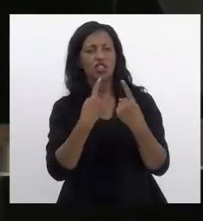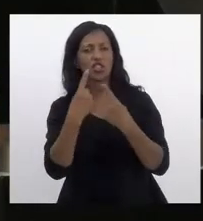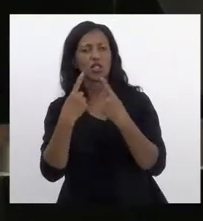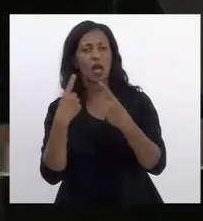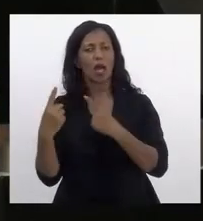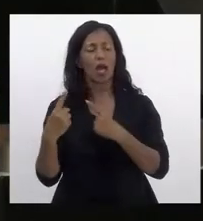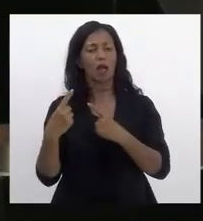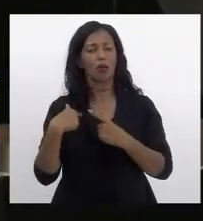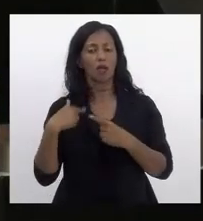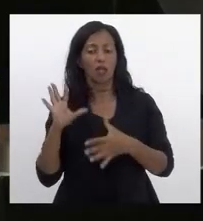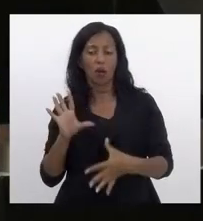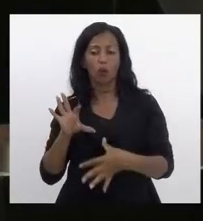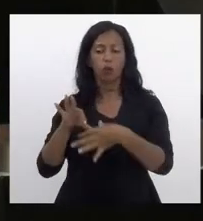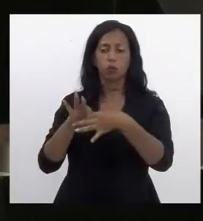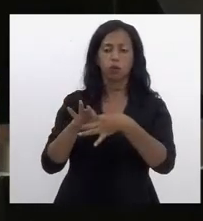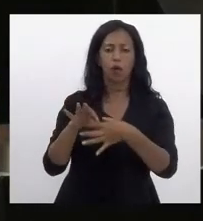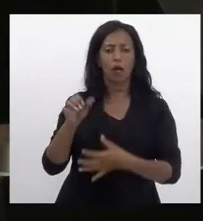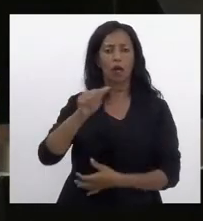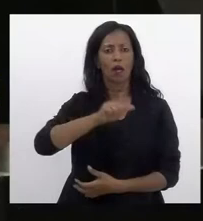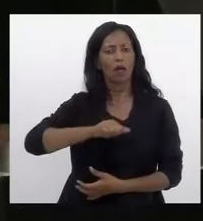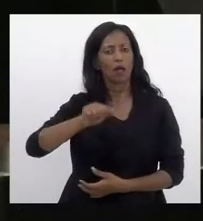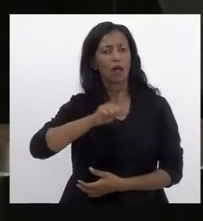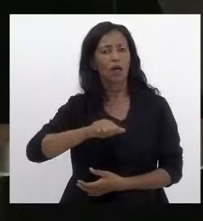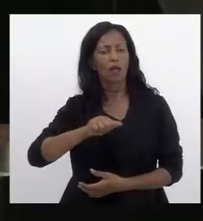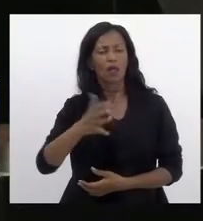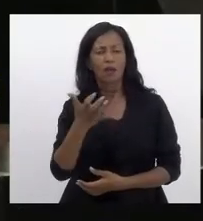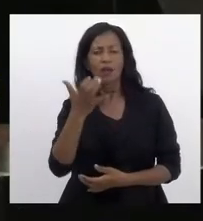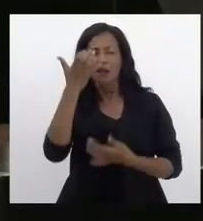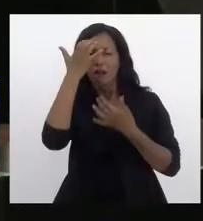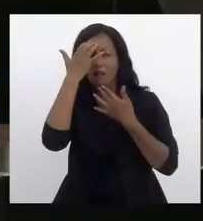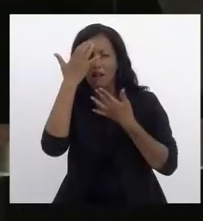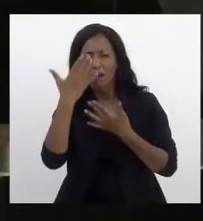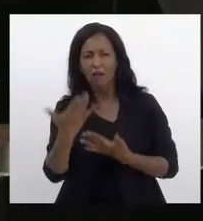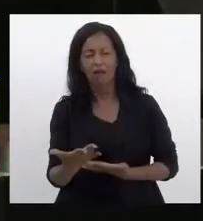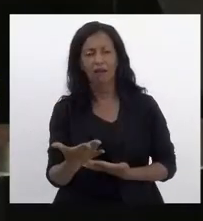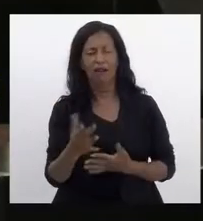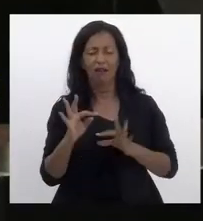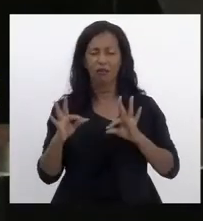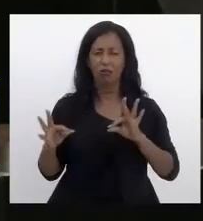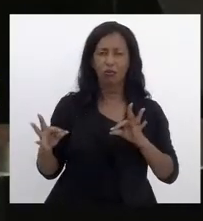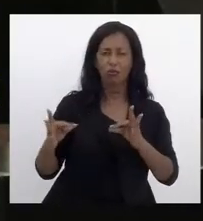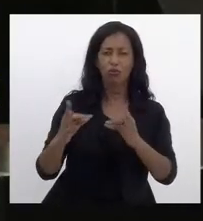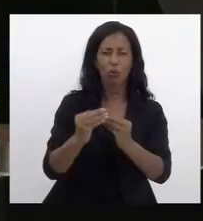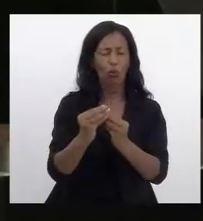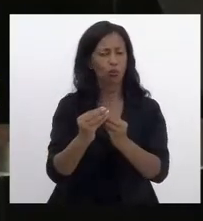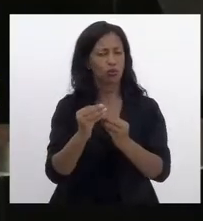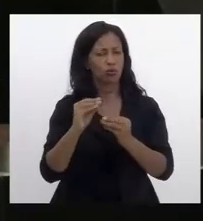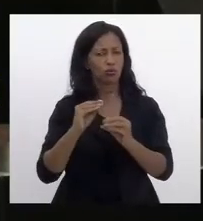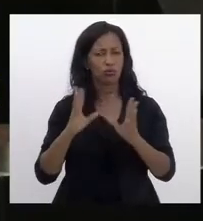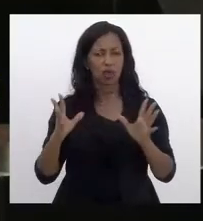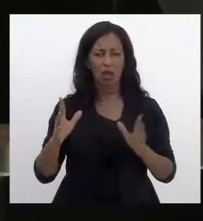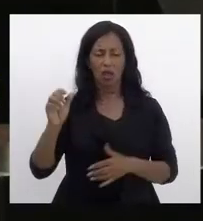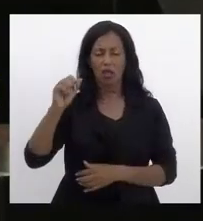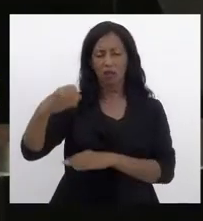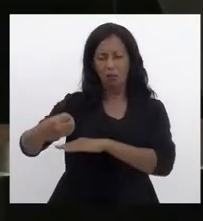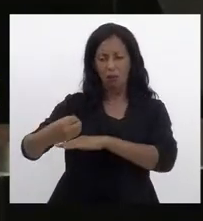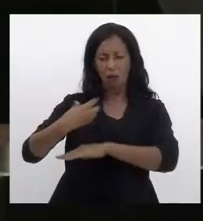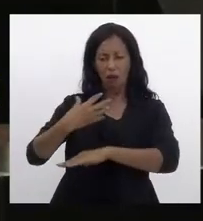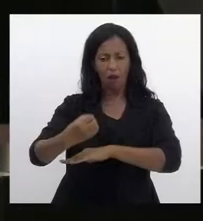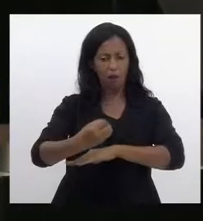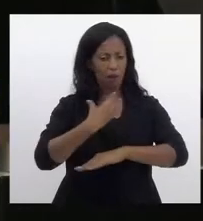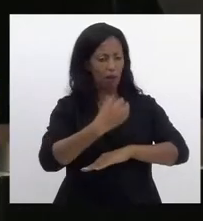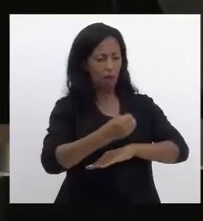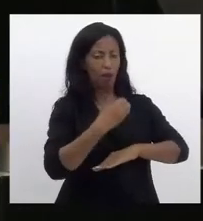as associações. Eu quero muito agradecer a todos e a todas que enviaram para o